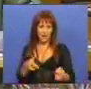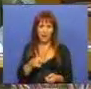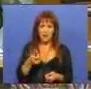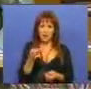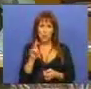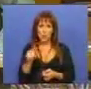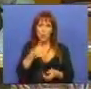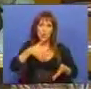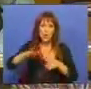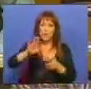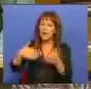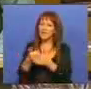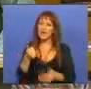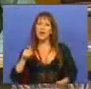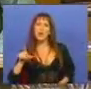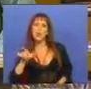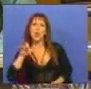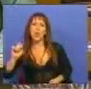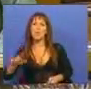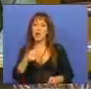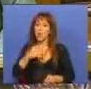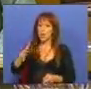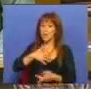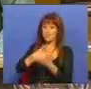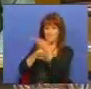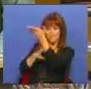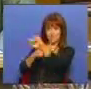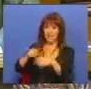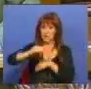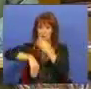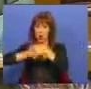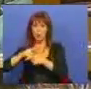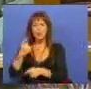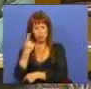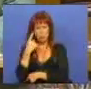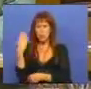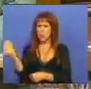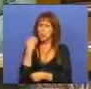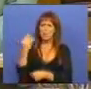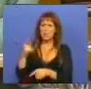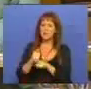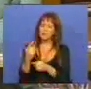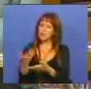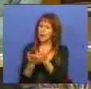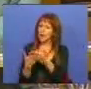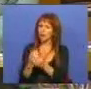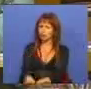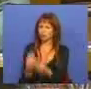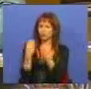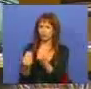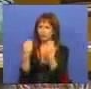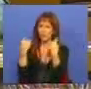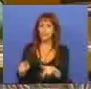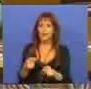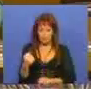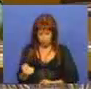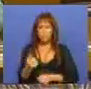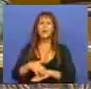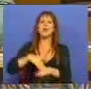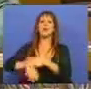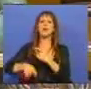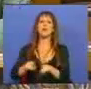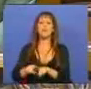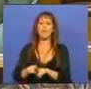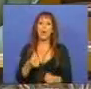Rio entregou o Bolhão à empresa Trancron, empresa holandesa bem conhecida pelos bons negócios que tem conseguido